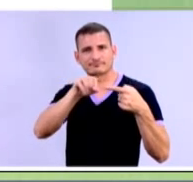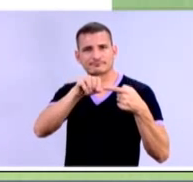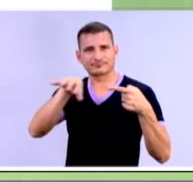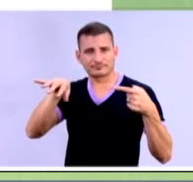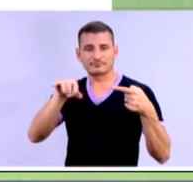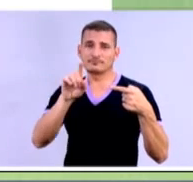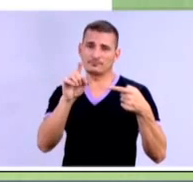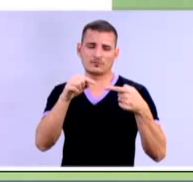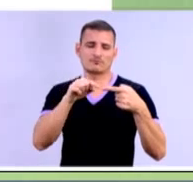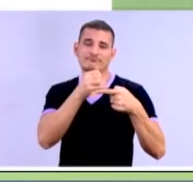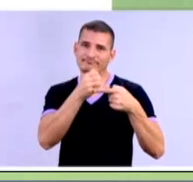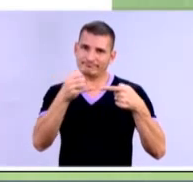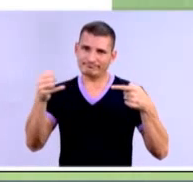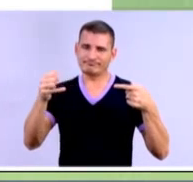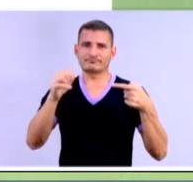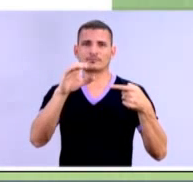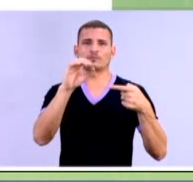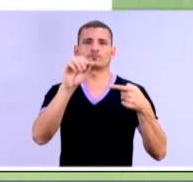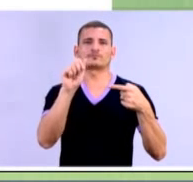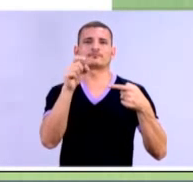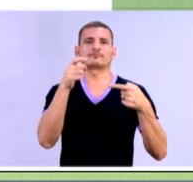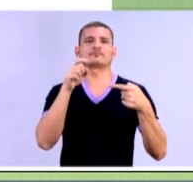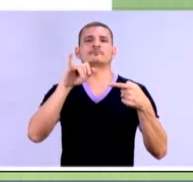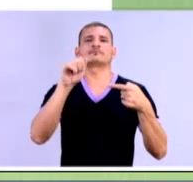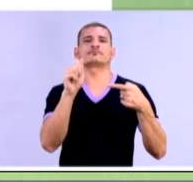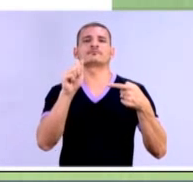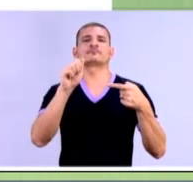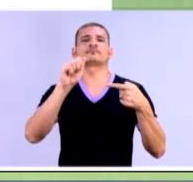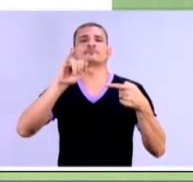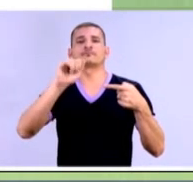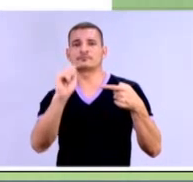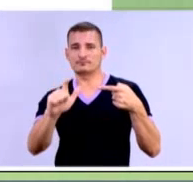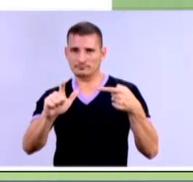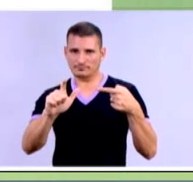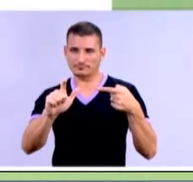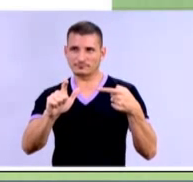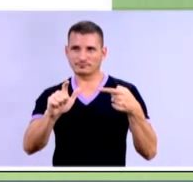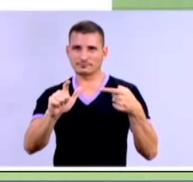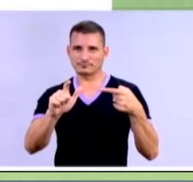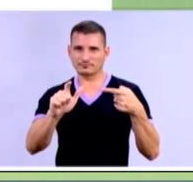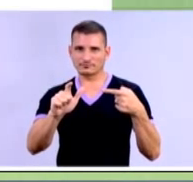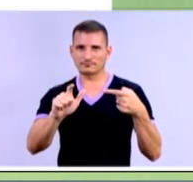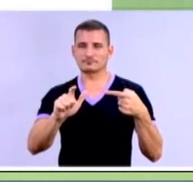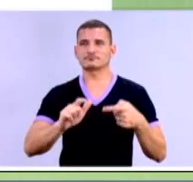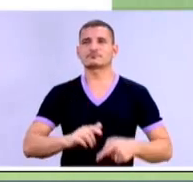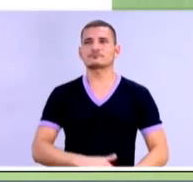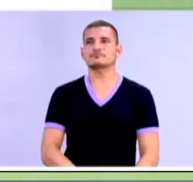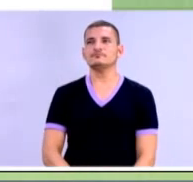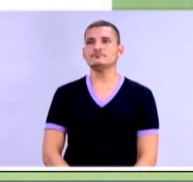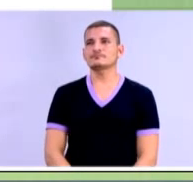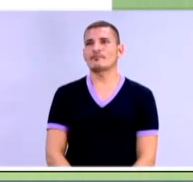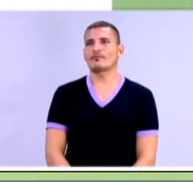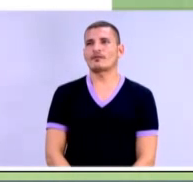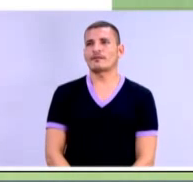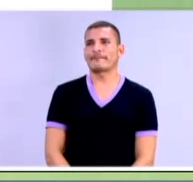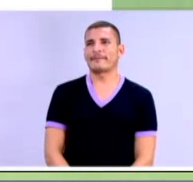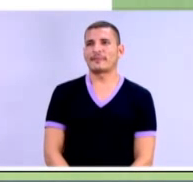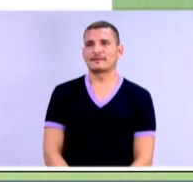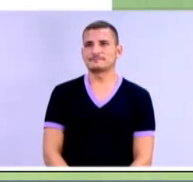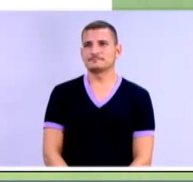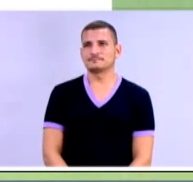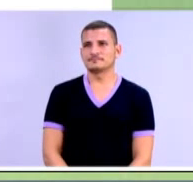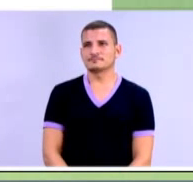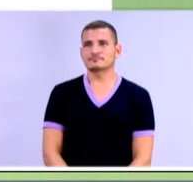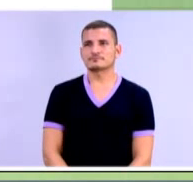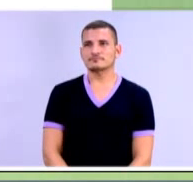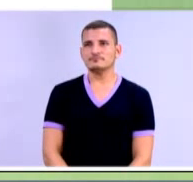é basicamente isso, muito simples. Um fio para transmitir sinal, um isolante para não encostar, né, o